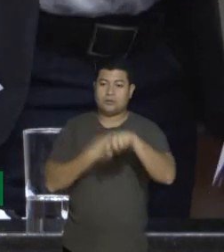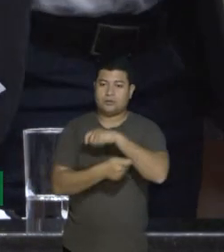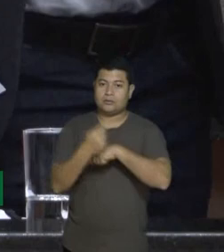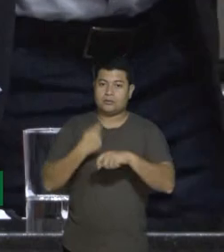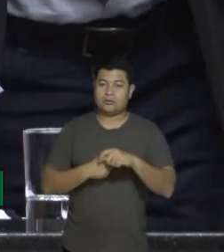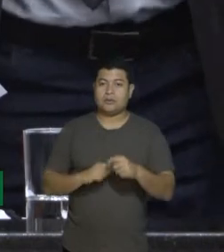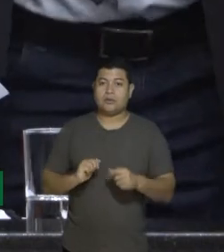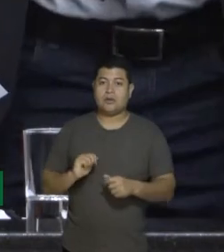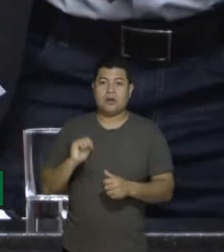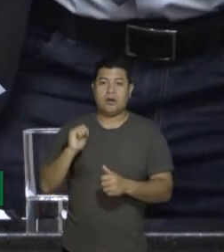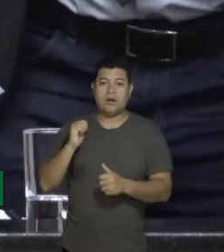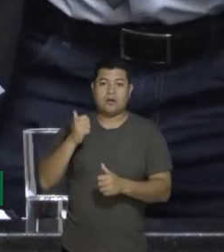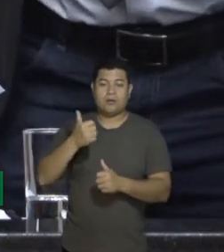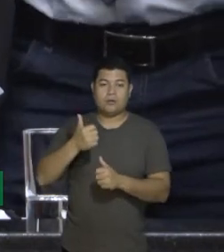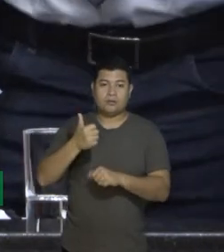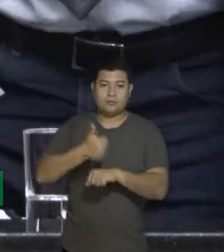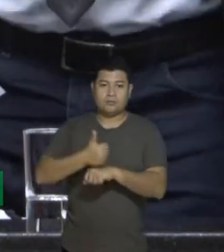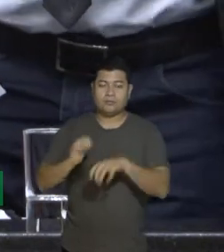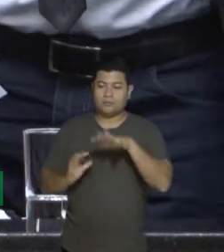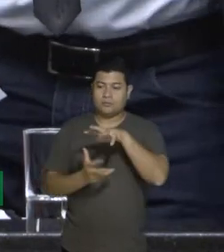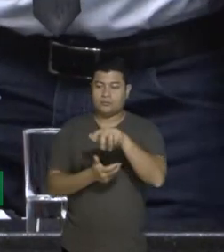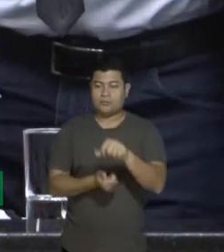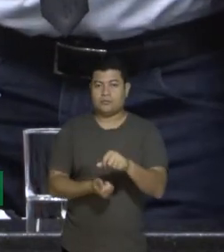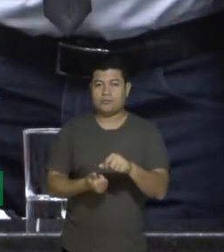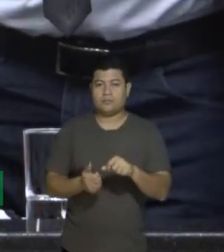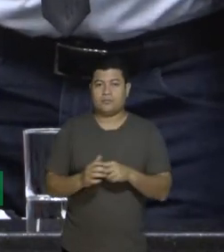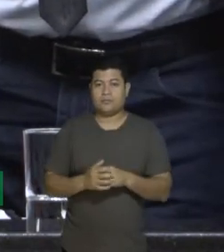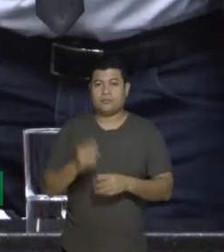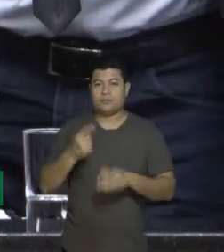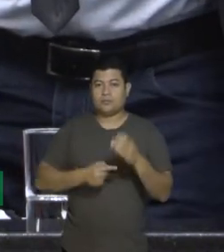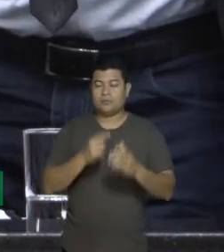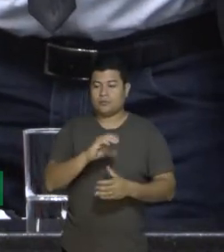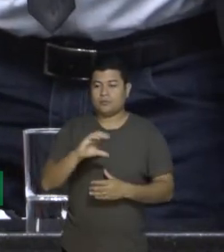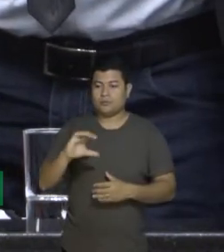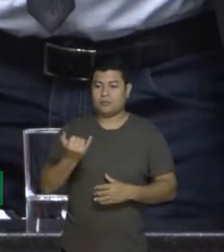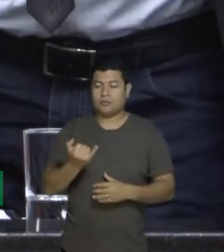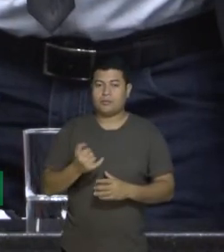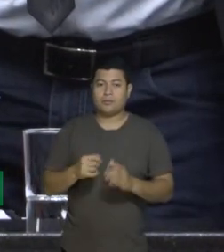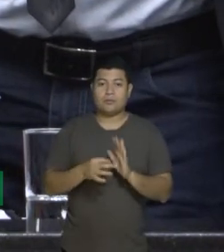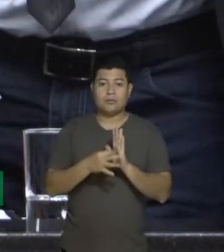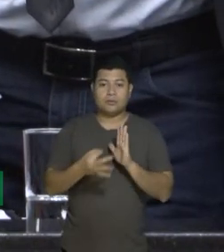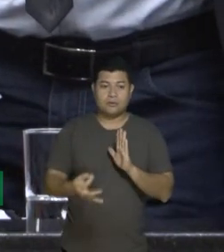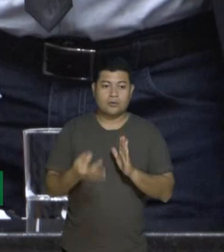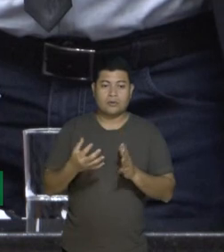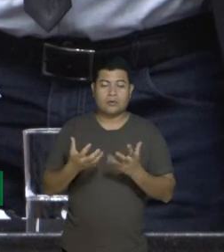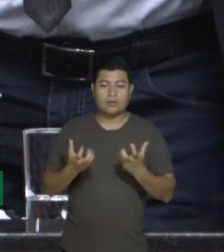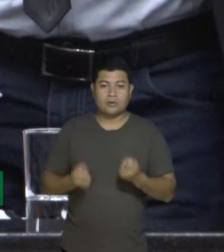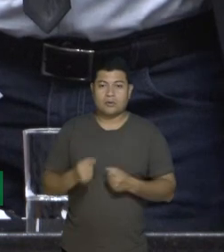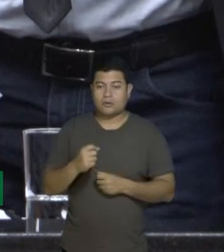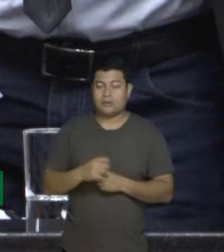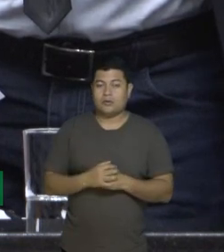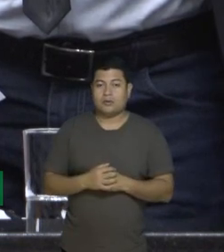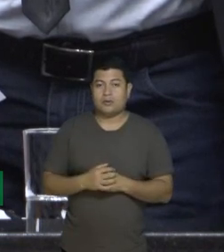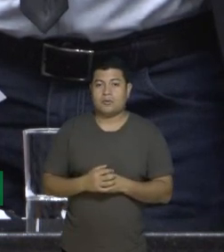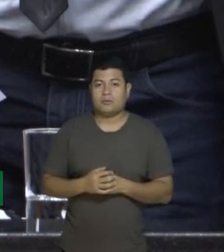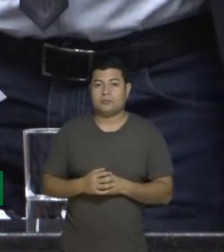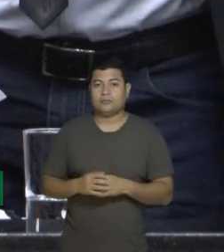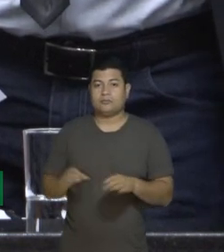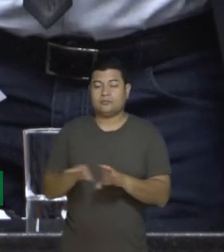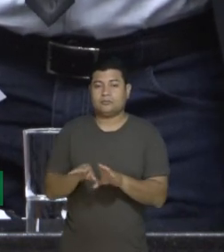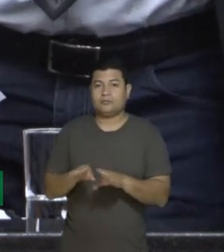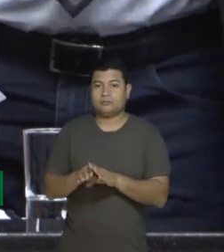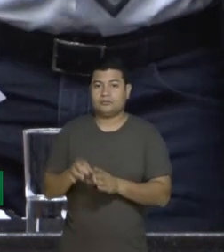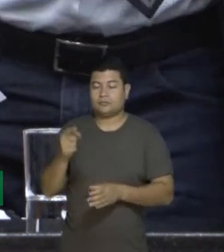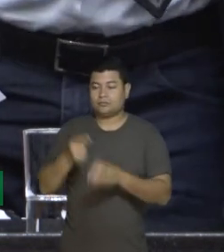das comissões de Constituição e Justiça, relator deputado Márcio Machado, Comissão de Trabalho, Administração e Serviço Público,